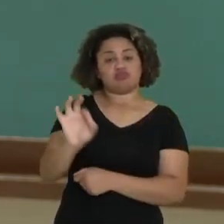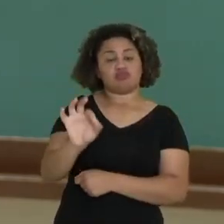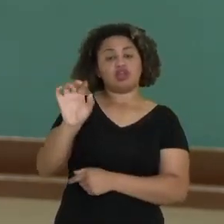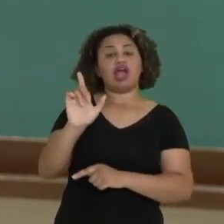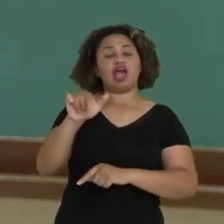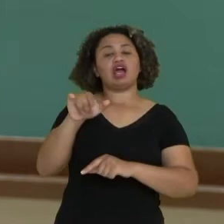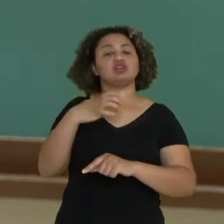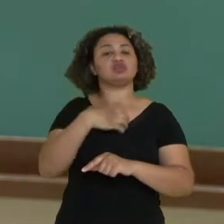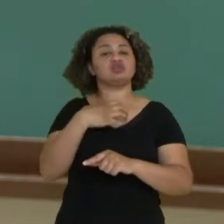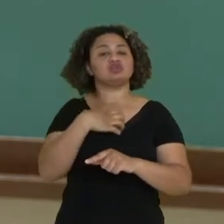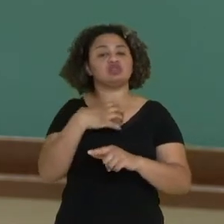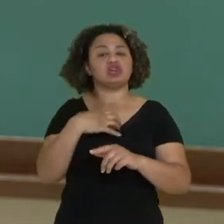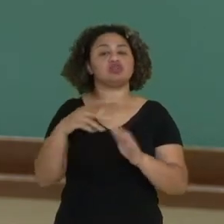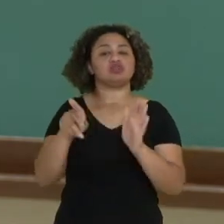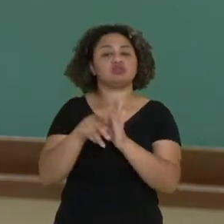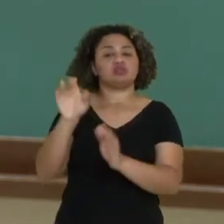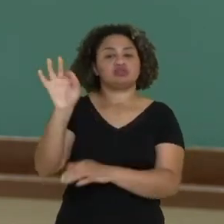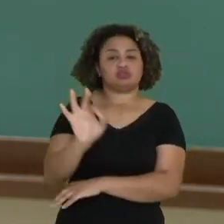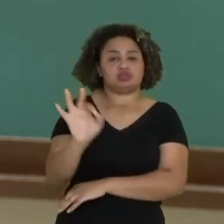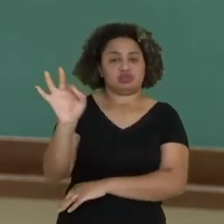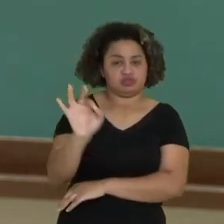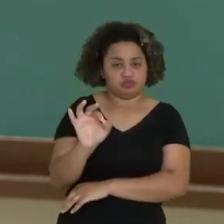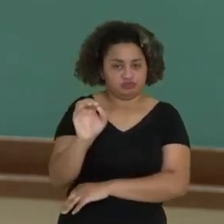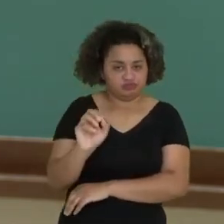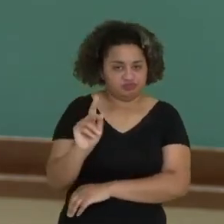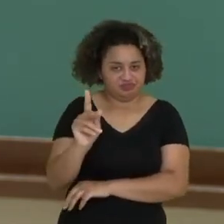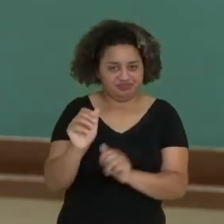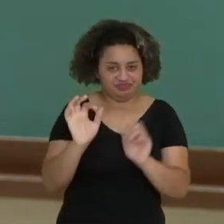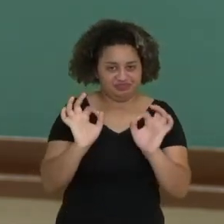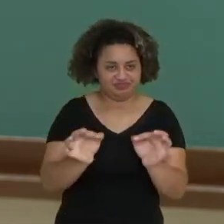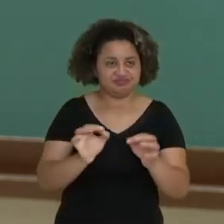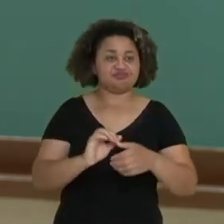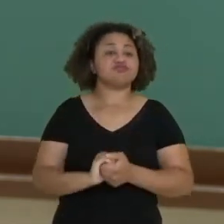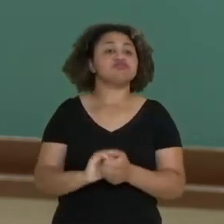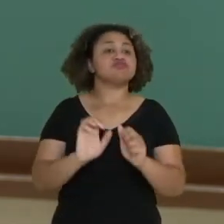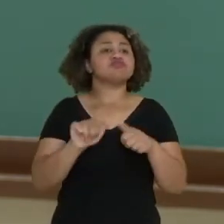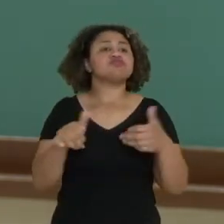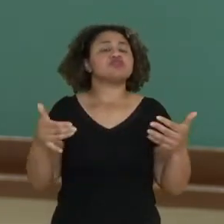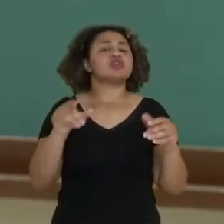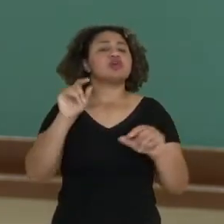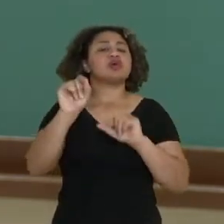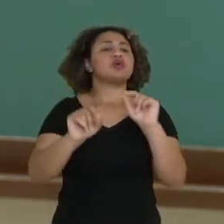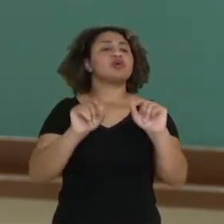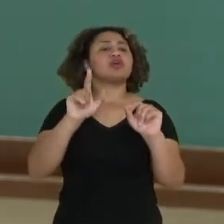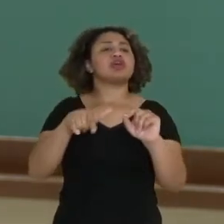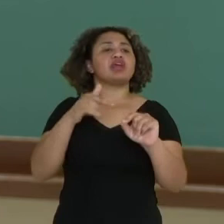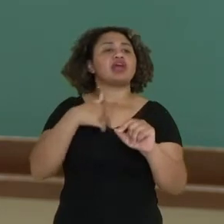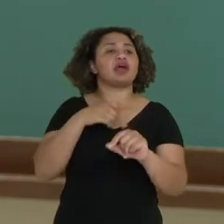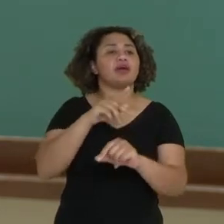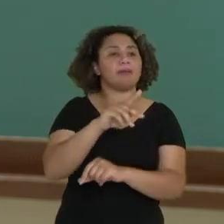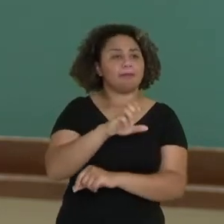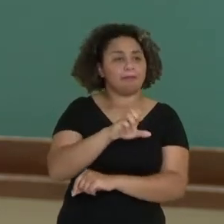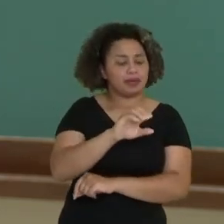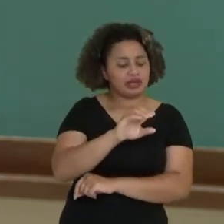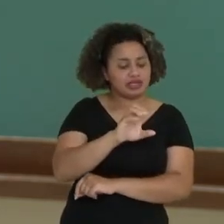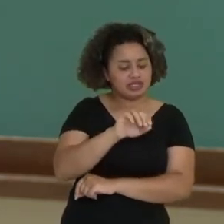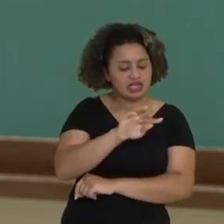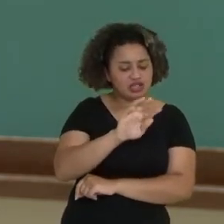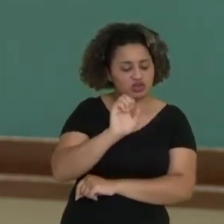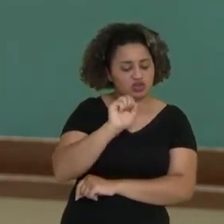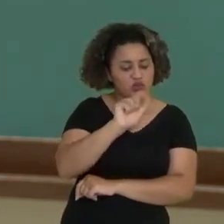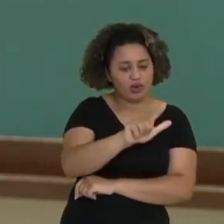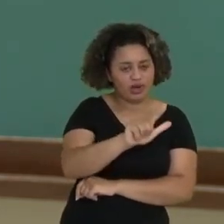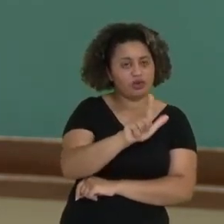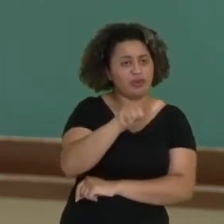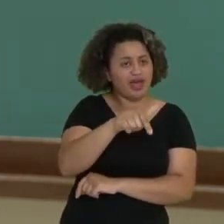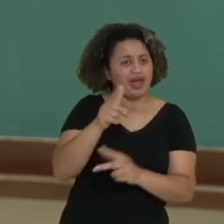a forma percentual, ok? Bom, então o que seria percentual? Será que